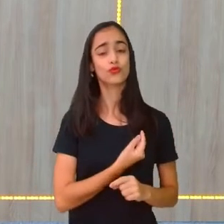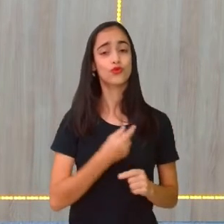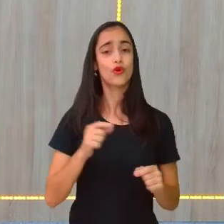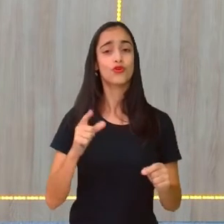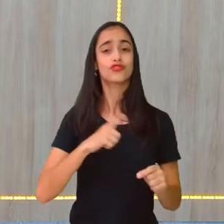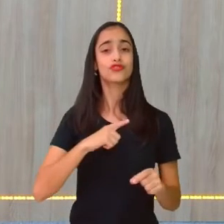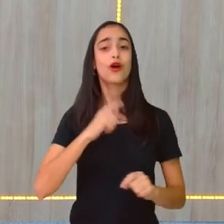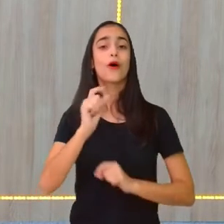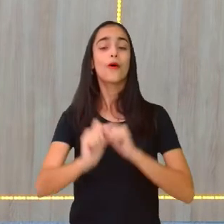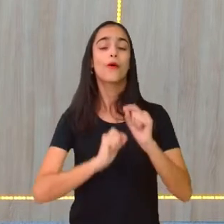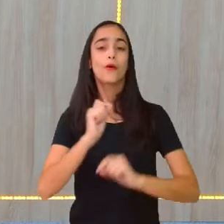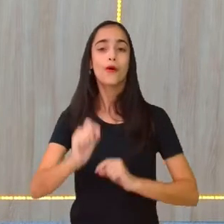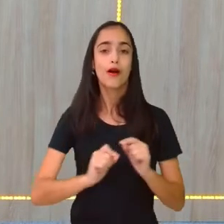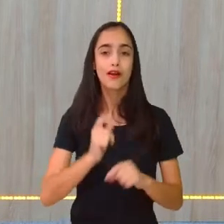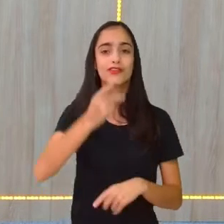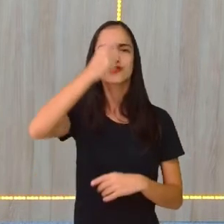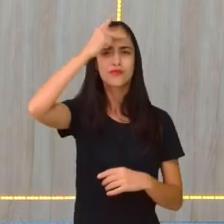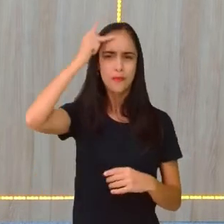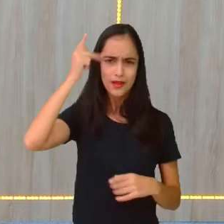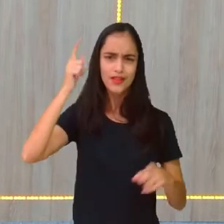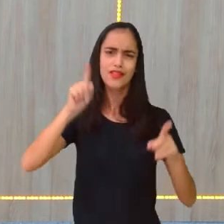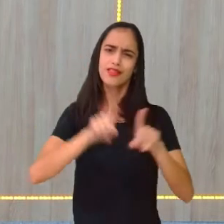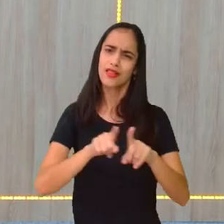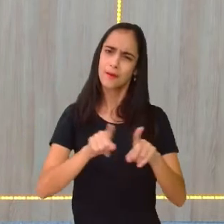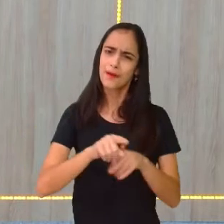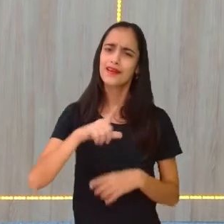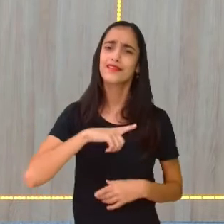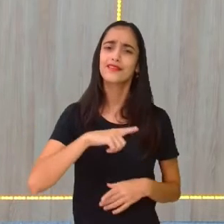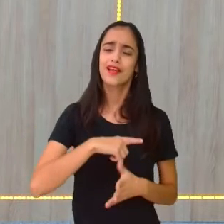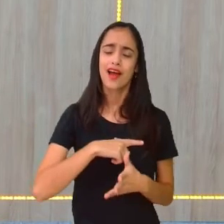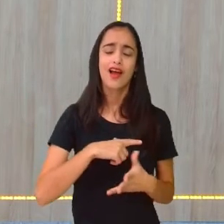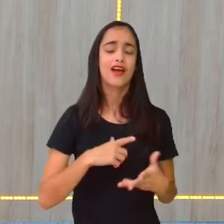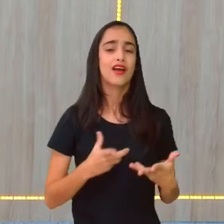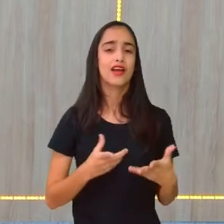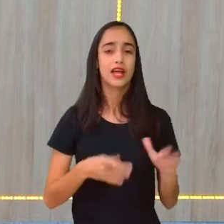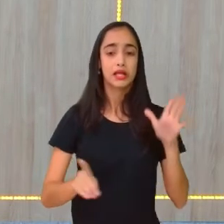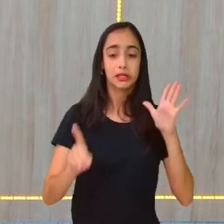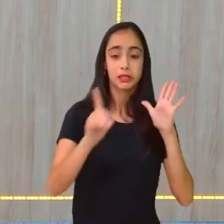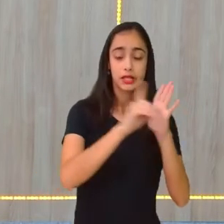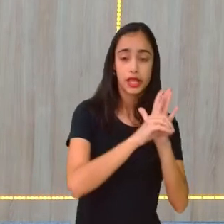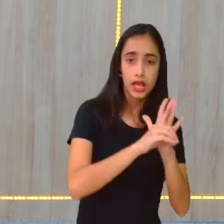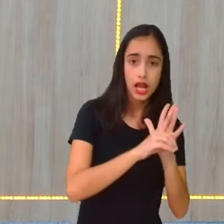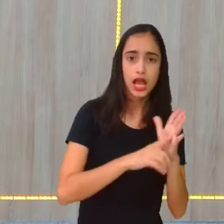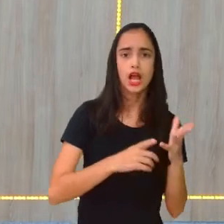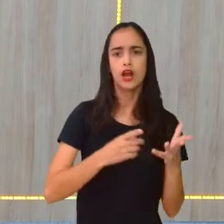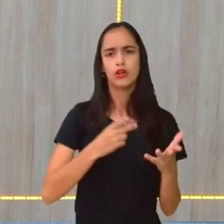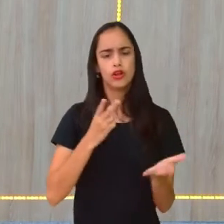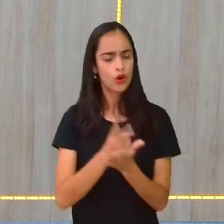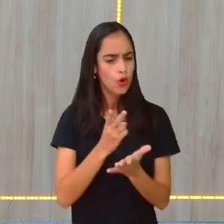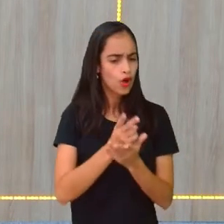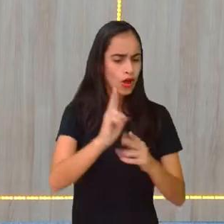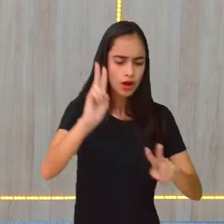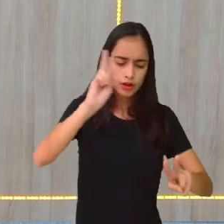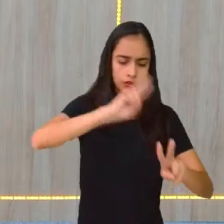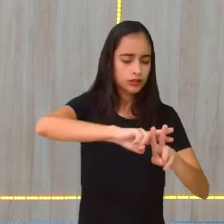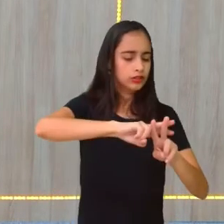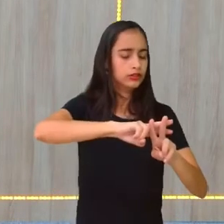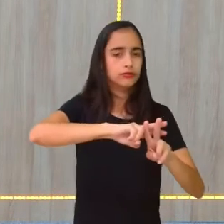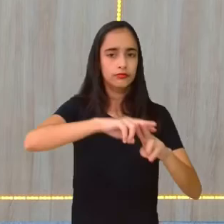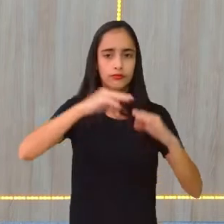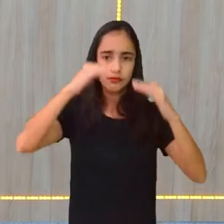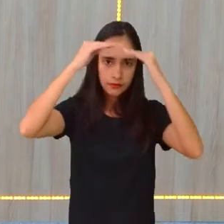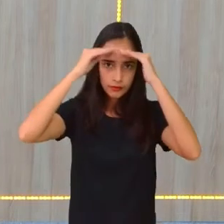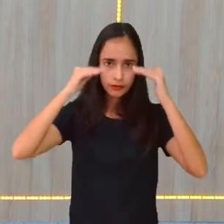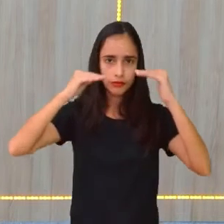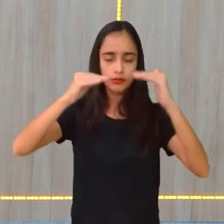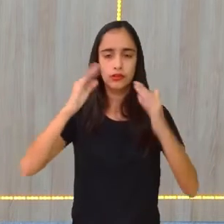esses criminosos, eles têm direito a um julgamento justo e a cumprirem a sua pena, né?